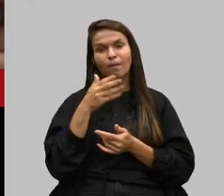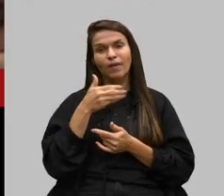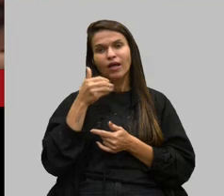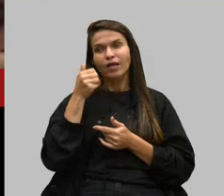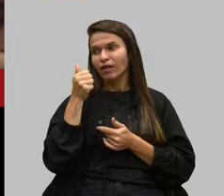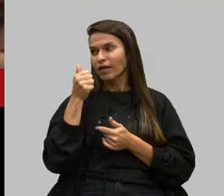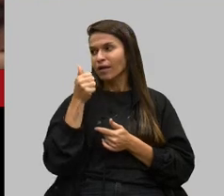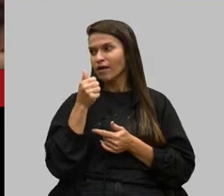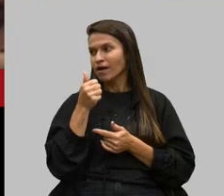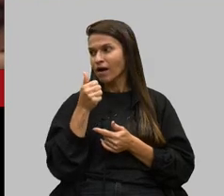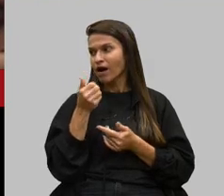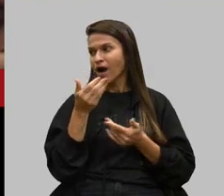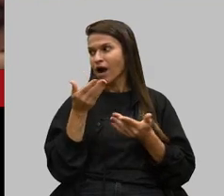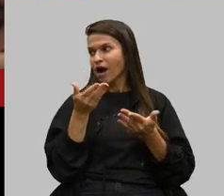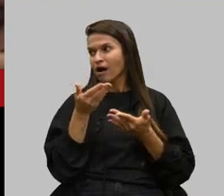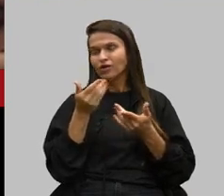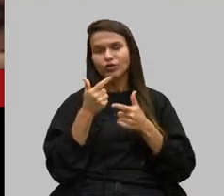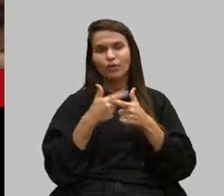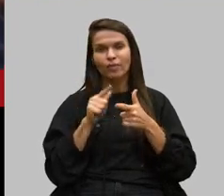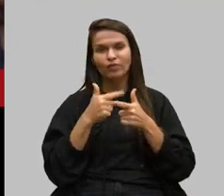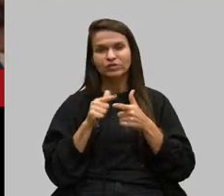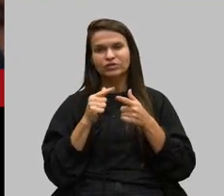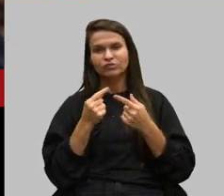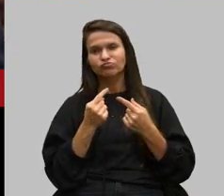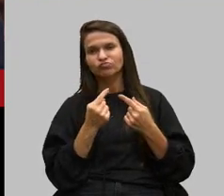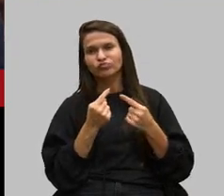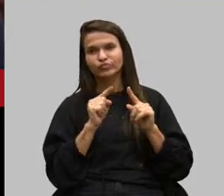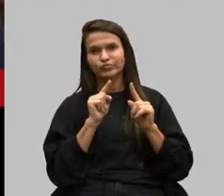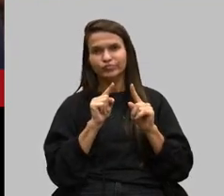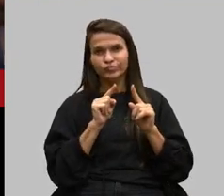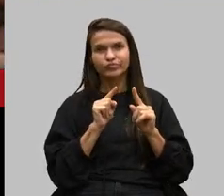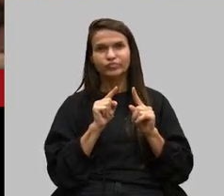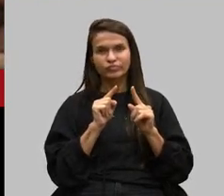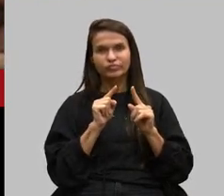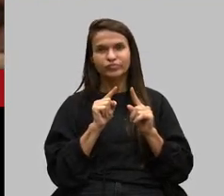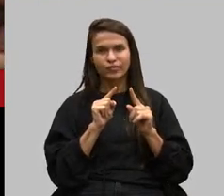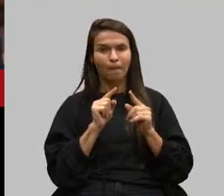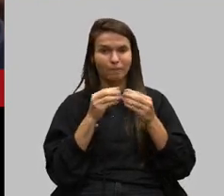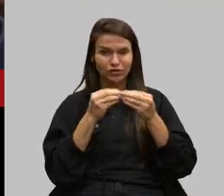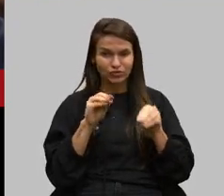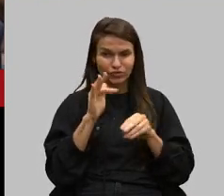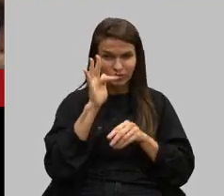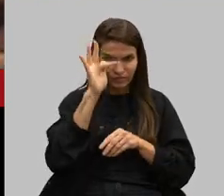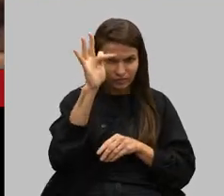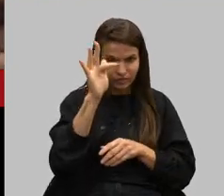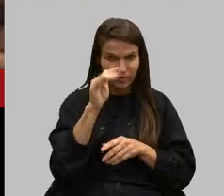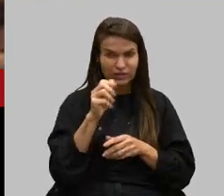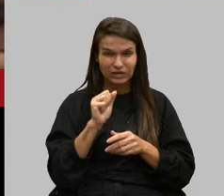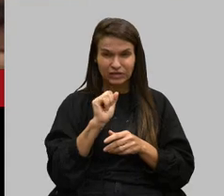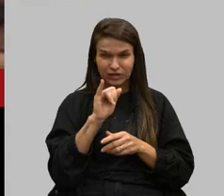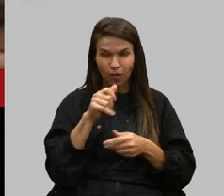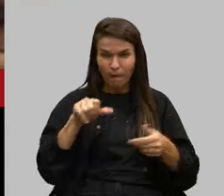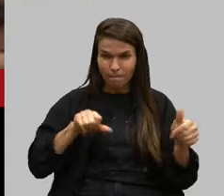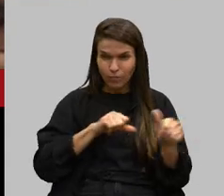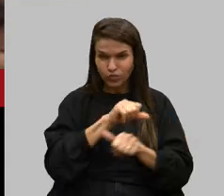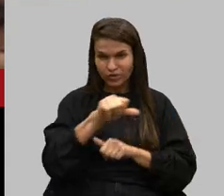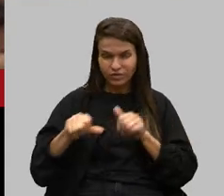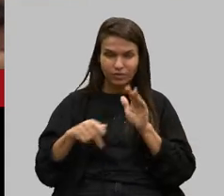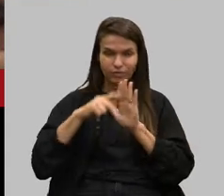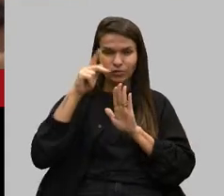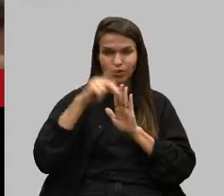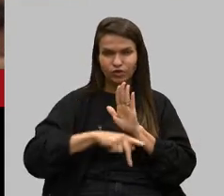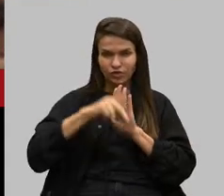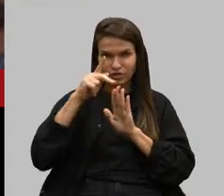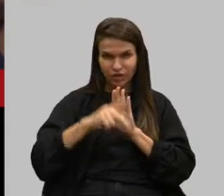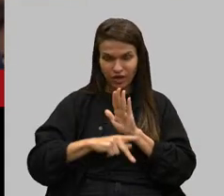atacar agora o problema do que deixar estourar E se nós fizermos uma mudança num projeto